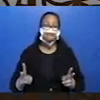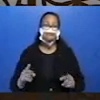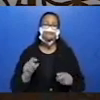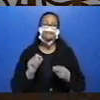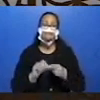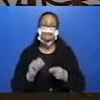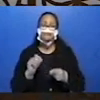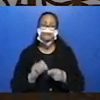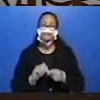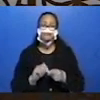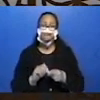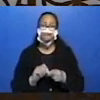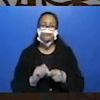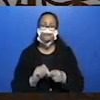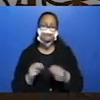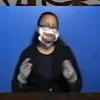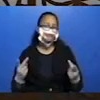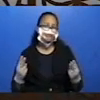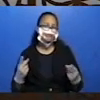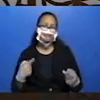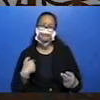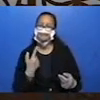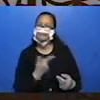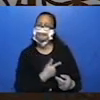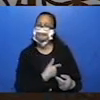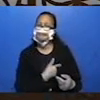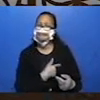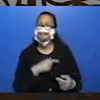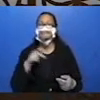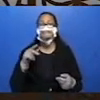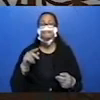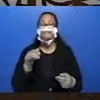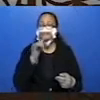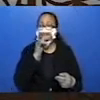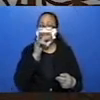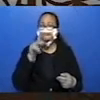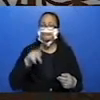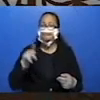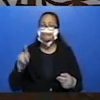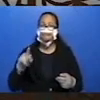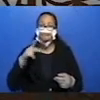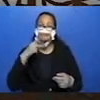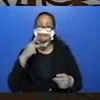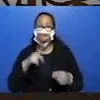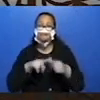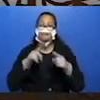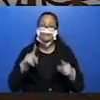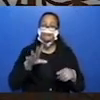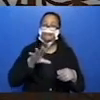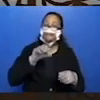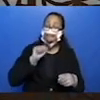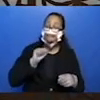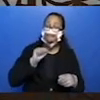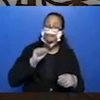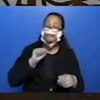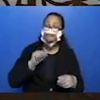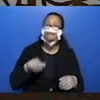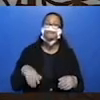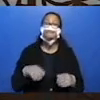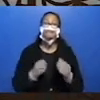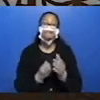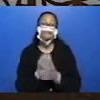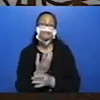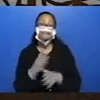mesmo tempo, como nós. A professora fala, mas eu também respiro. A planta produz o seu alimento